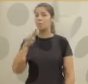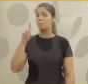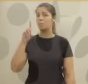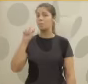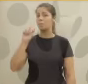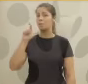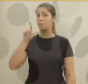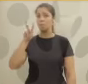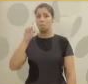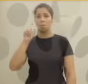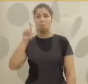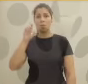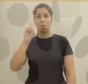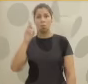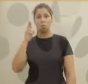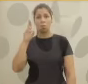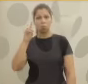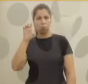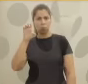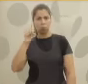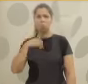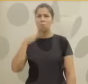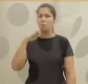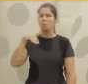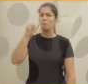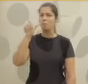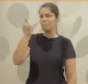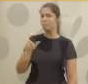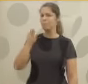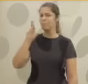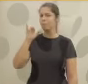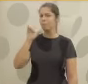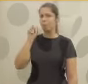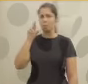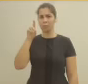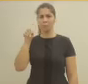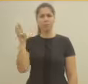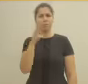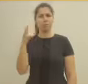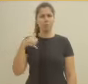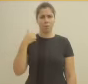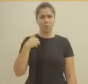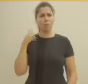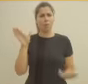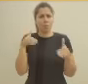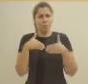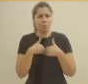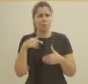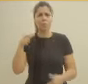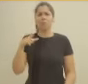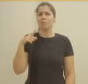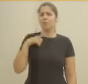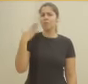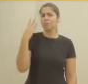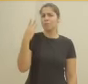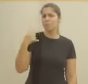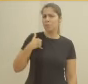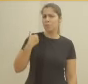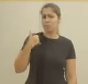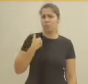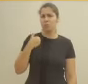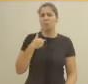é Dalva Lourdes Tenembao, sou mãe do Ricardo, 33 anos, autista. Ele tinha 3 anos de idade